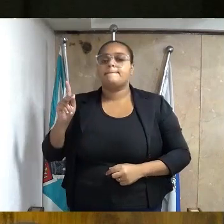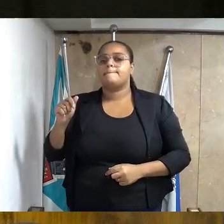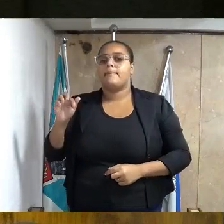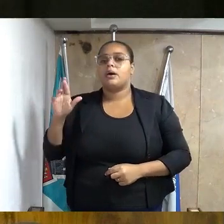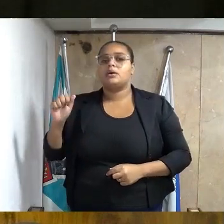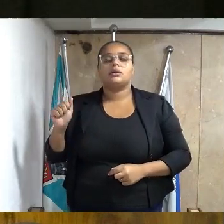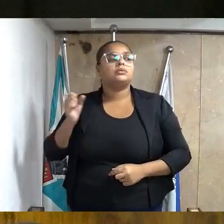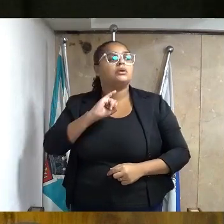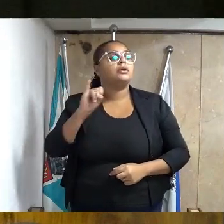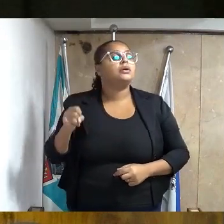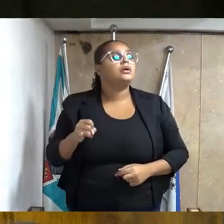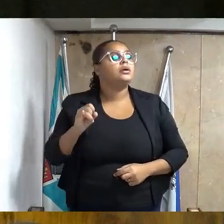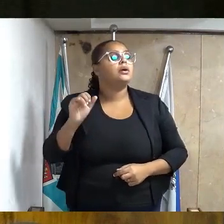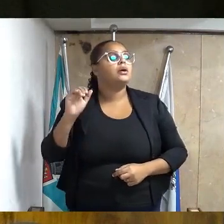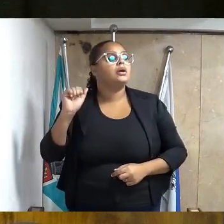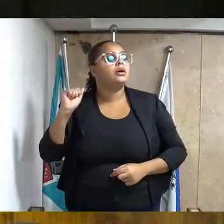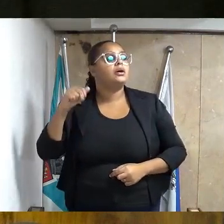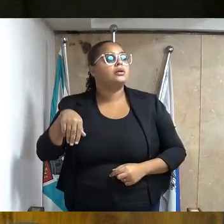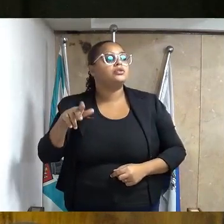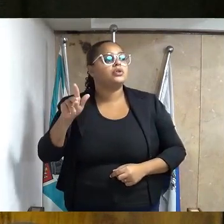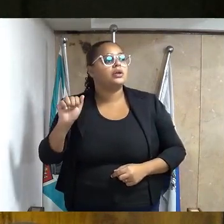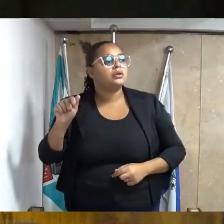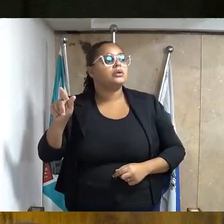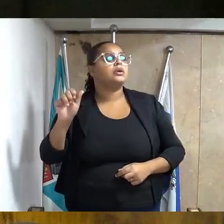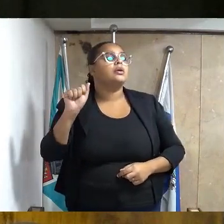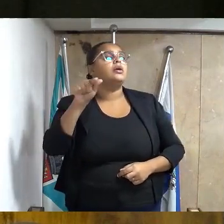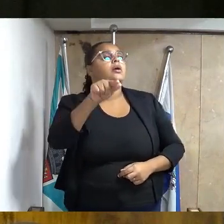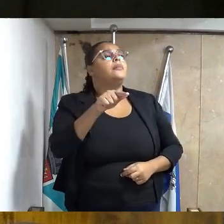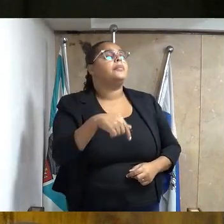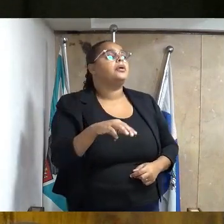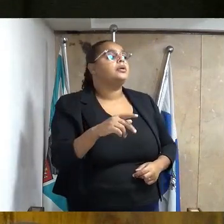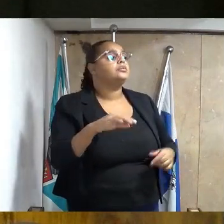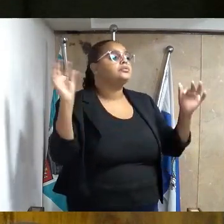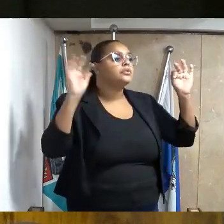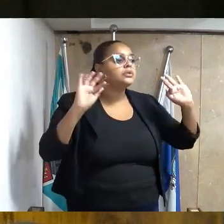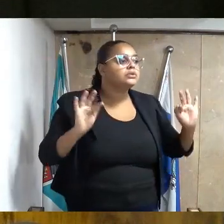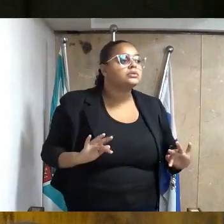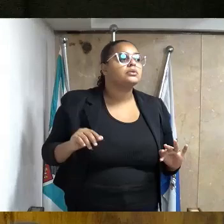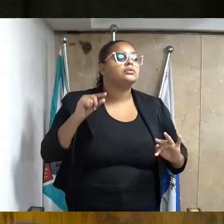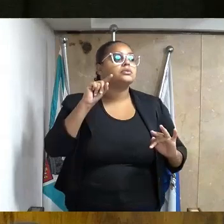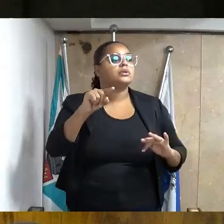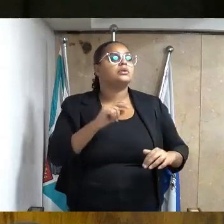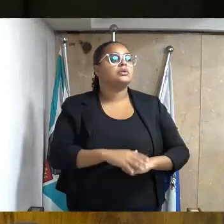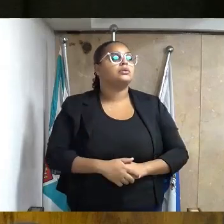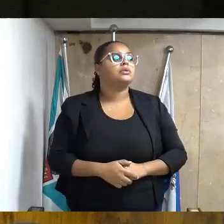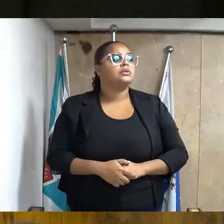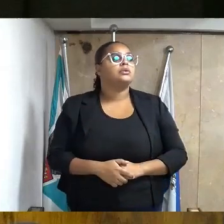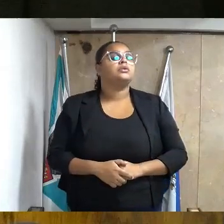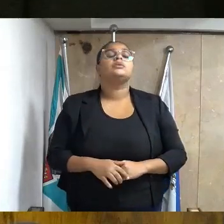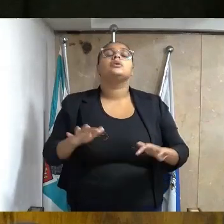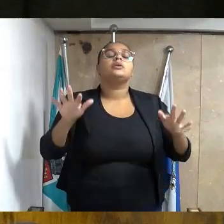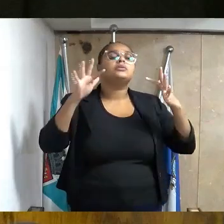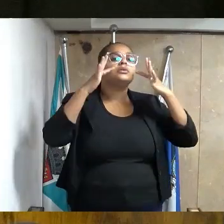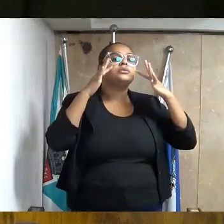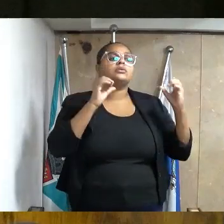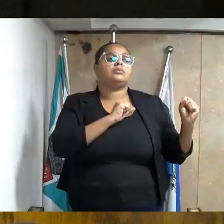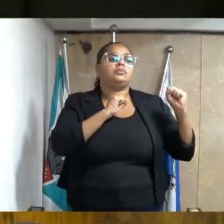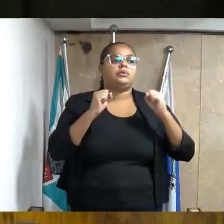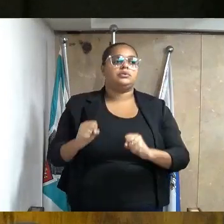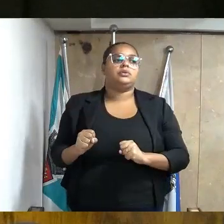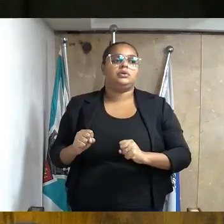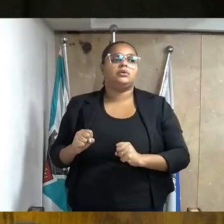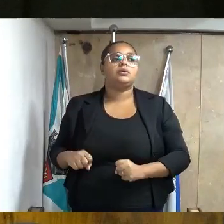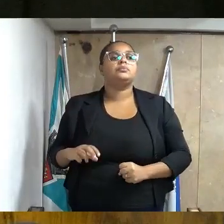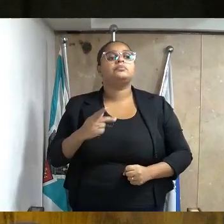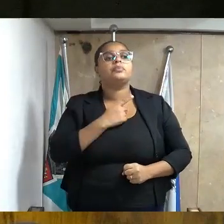o quanto que a gente lutou por aquela situação de desconforto, né, de desatenção do poder público. E